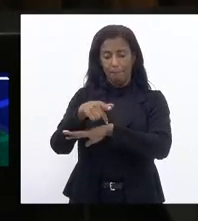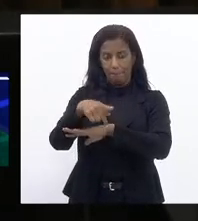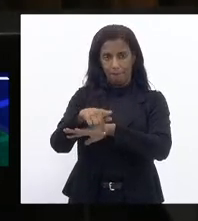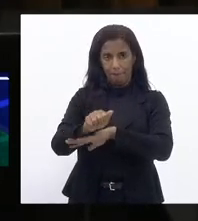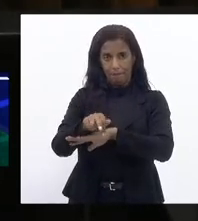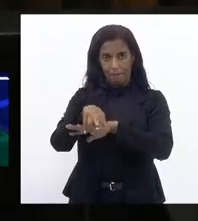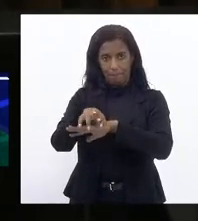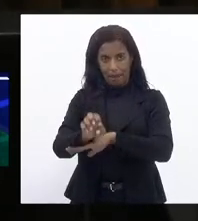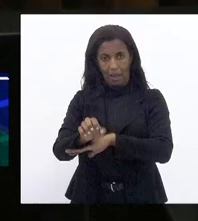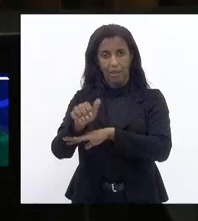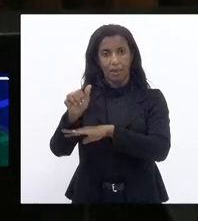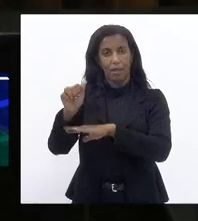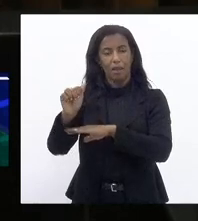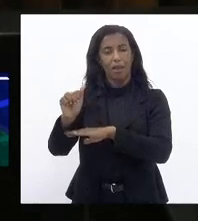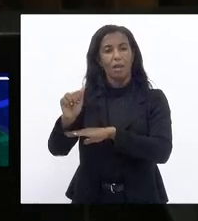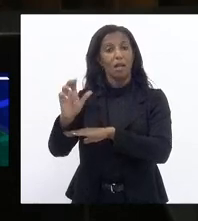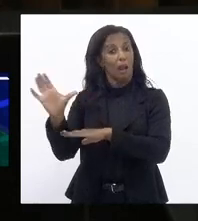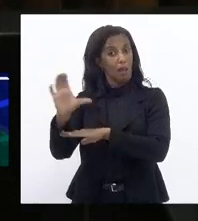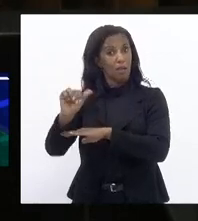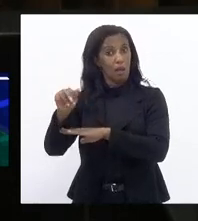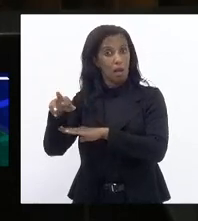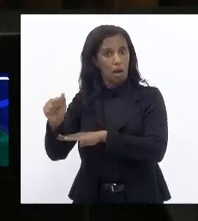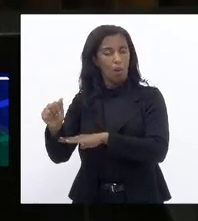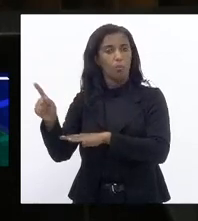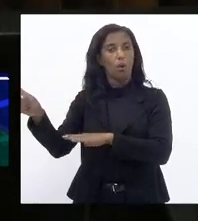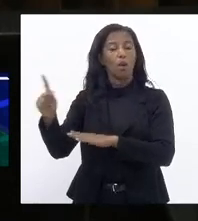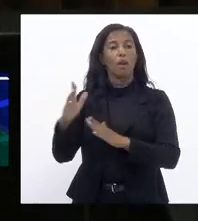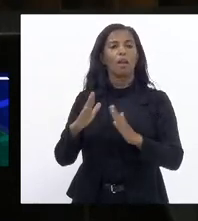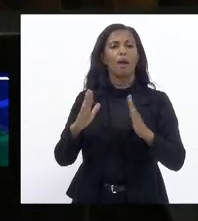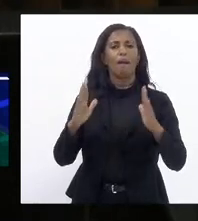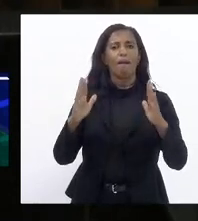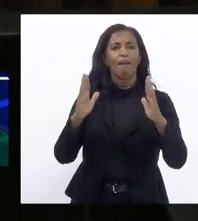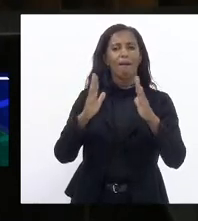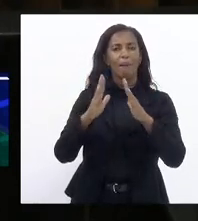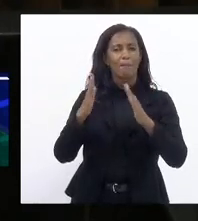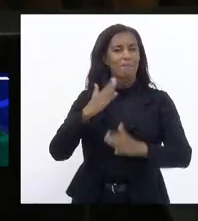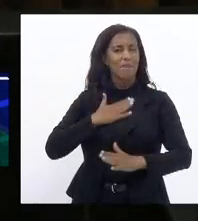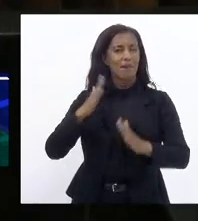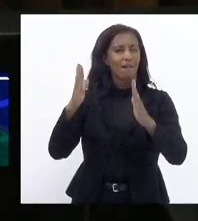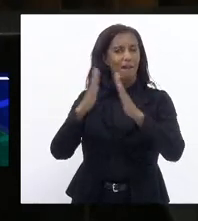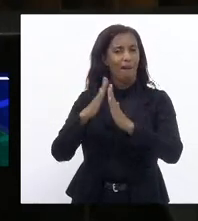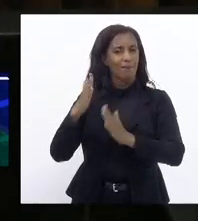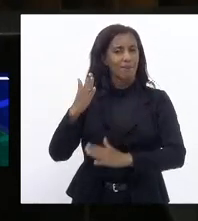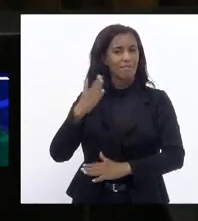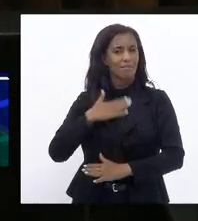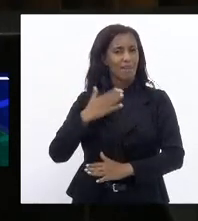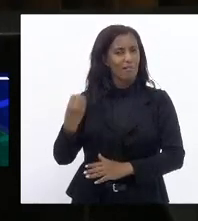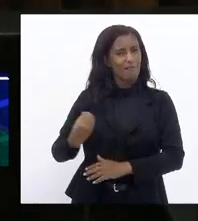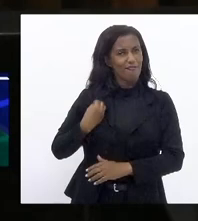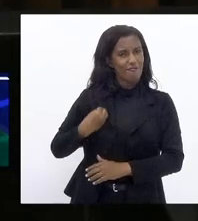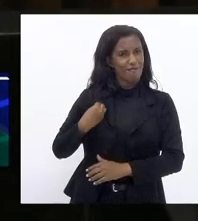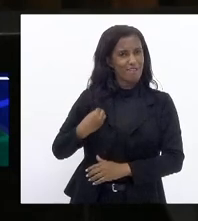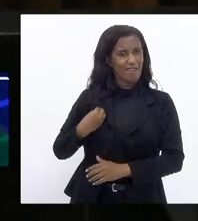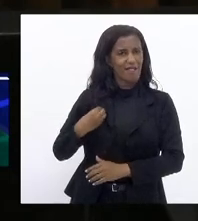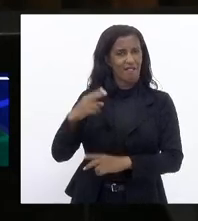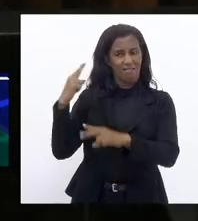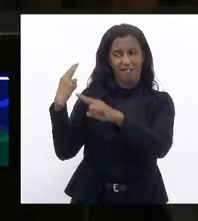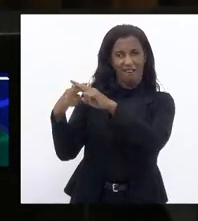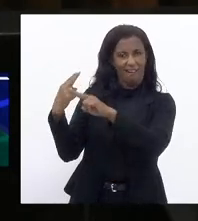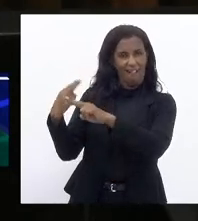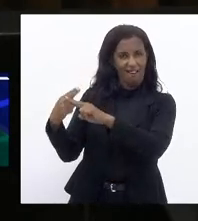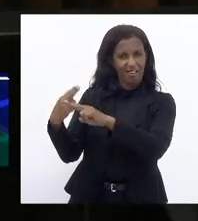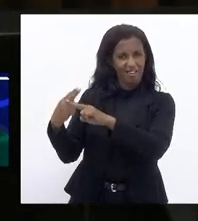num condomínio do Minha Casa Minha Vida, financiado pela Caixa Econômica Federal, salvo engano, 762